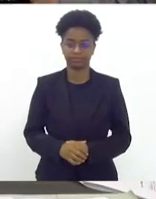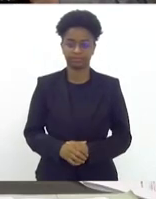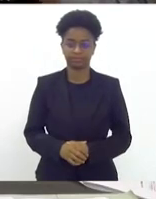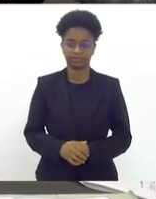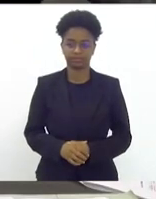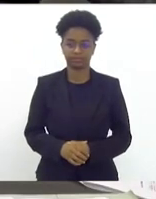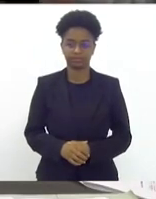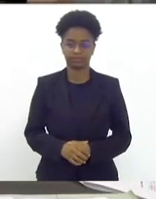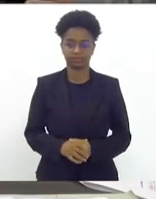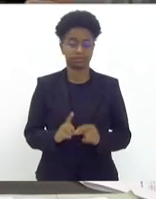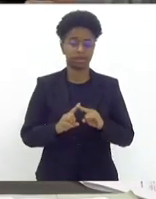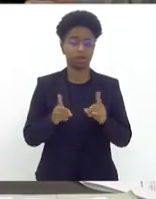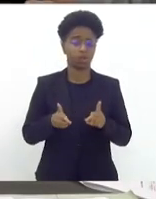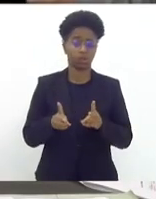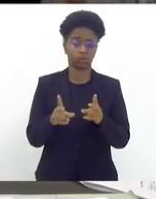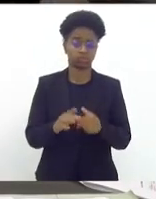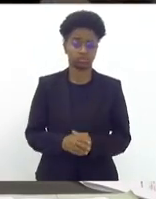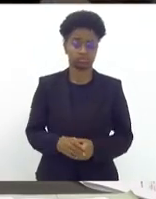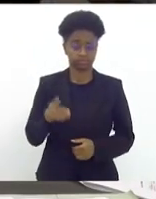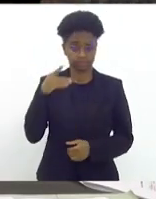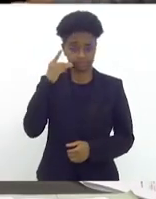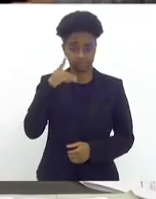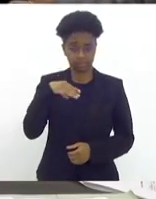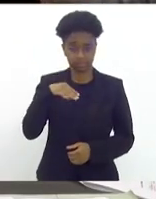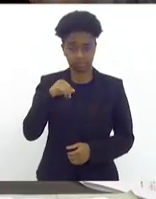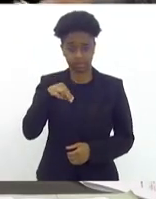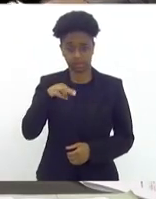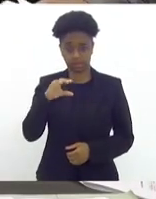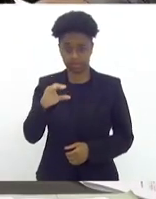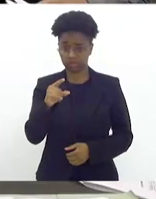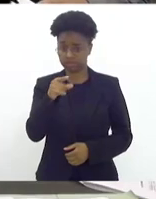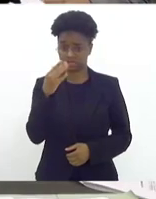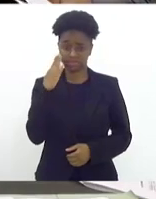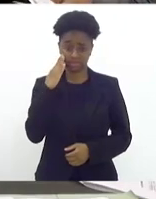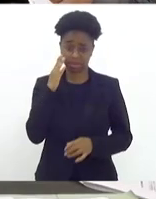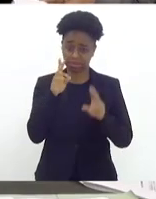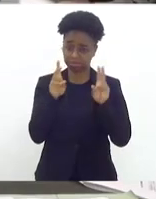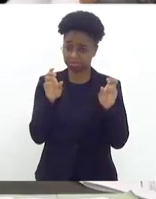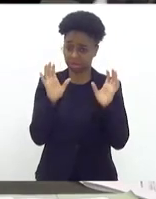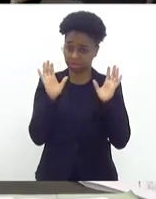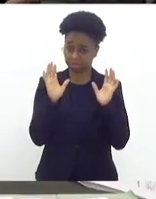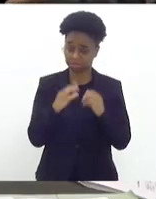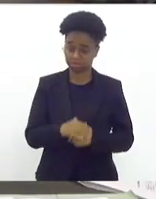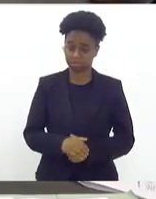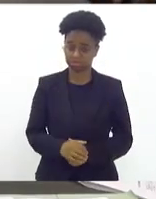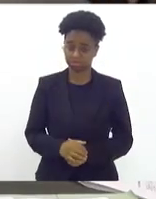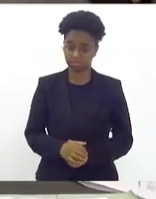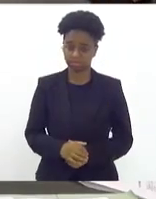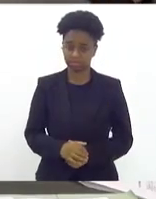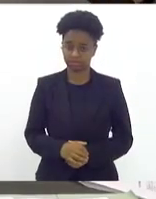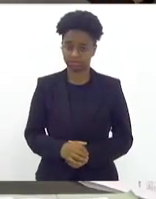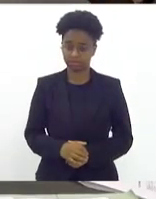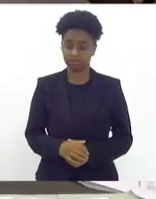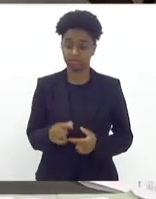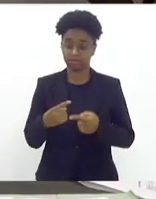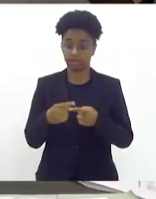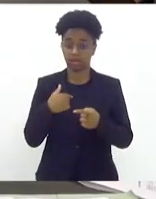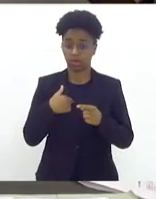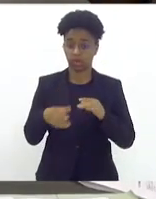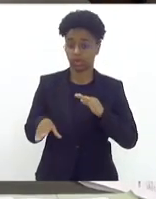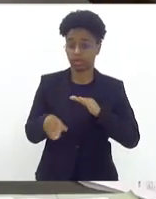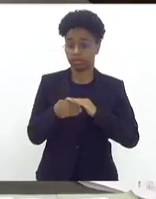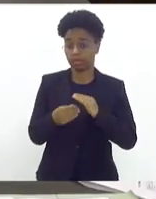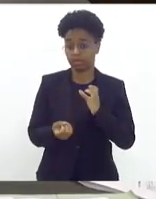verdade. Mas vamos em frente. Deputado Mink, Vossa Excelência que é o expert no assunto aí. As emendas que eu fiz